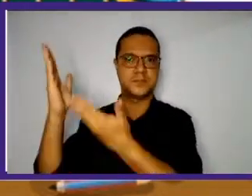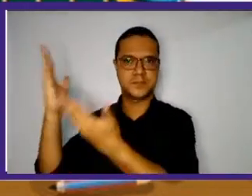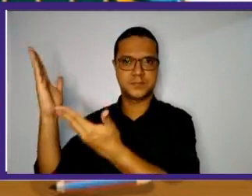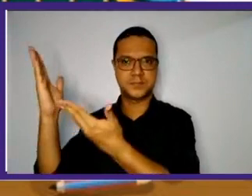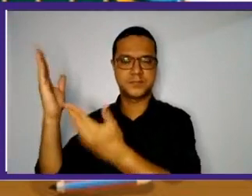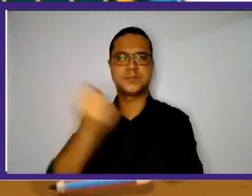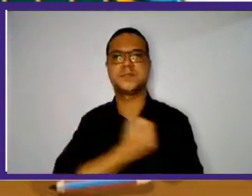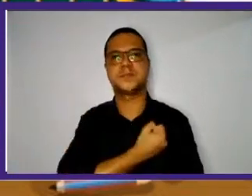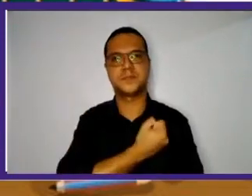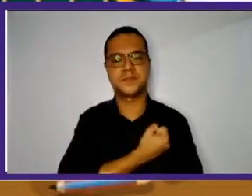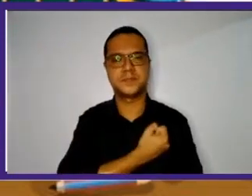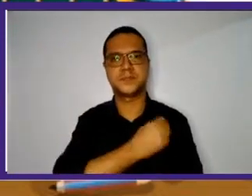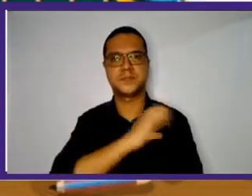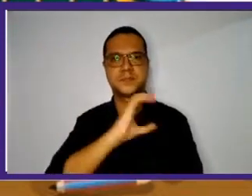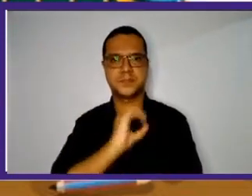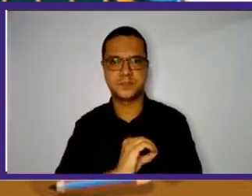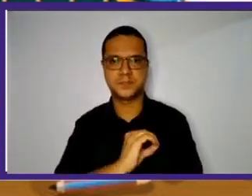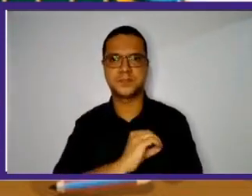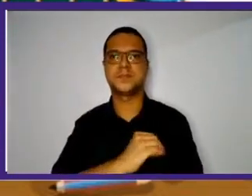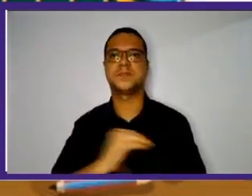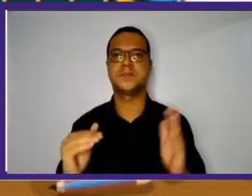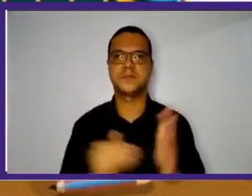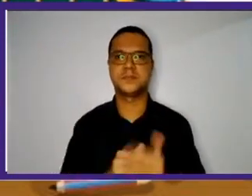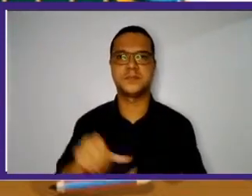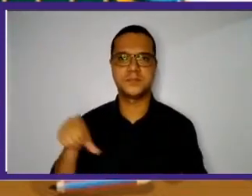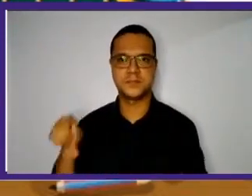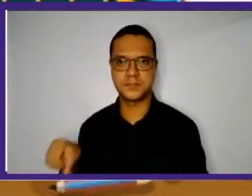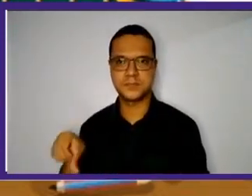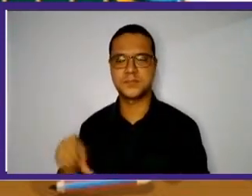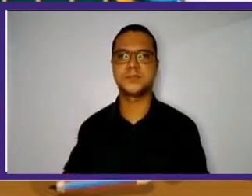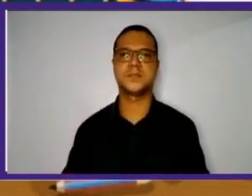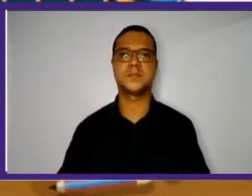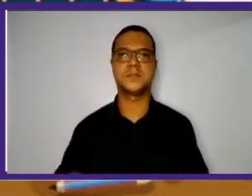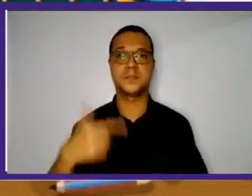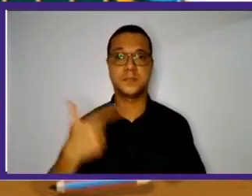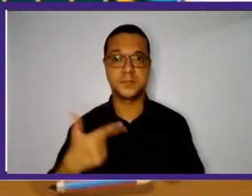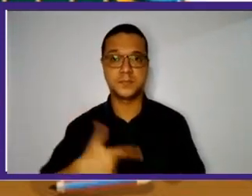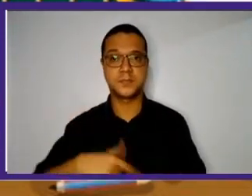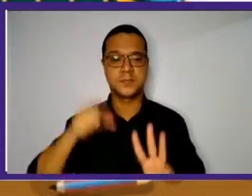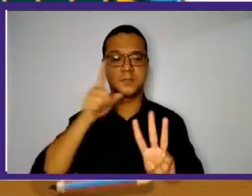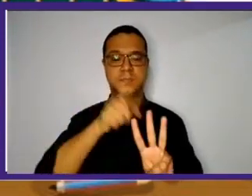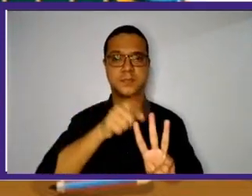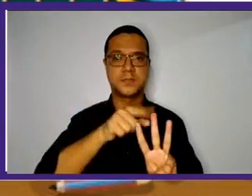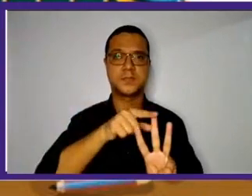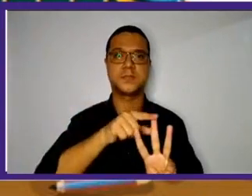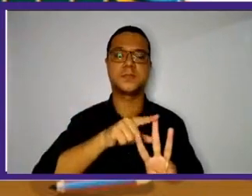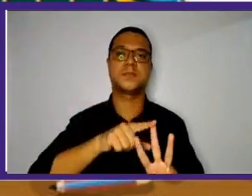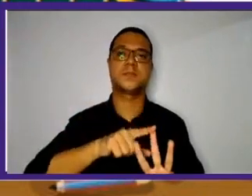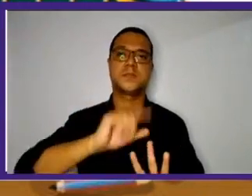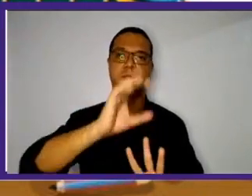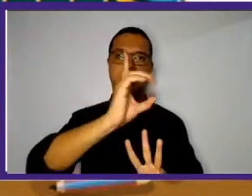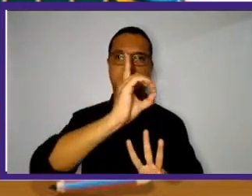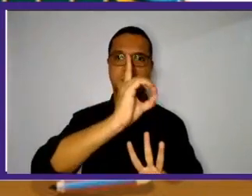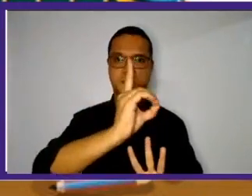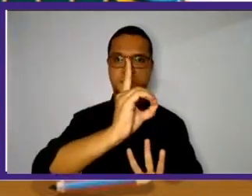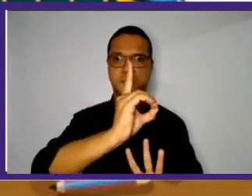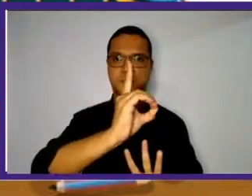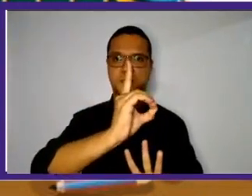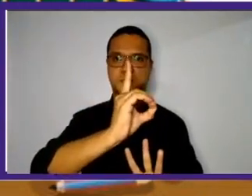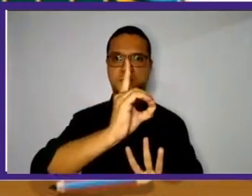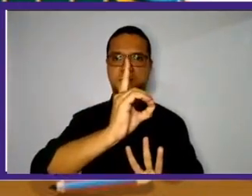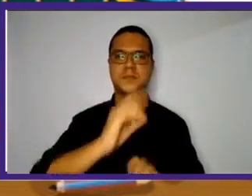unidade, ou seja, os numerais de 0 a 9. A segunda ordem é a ordem da